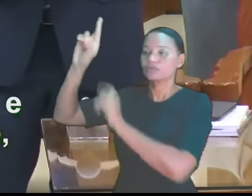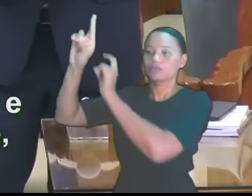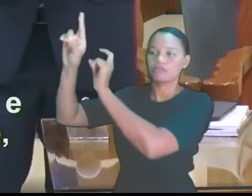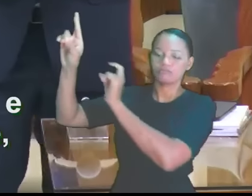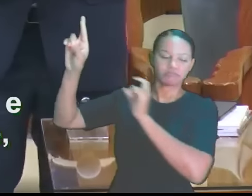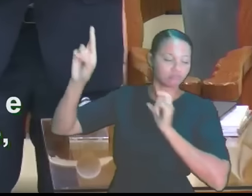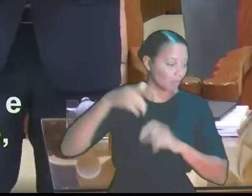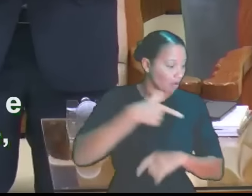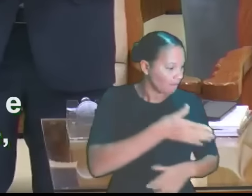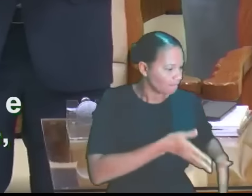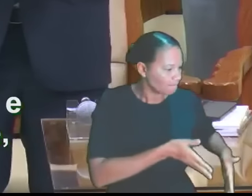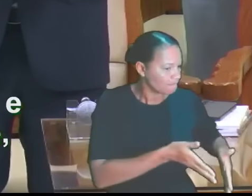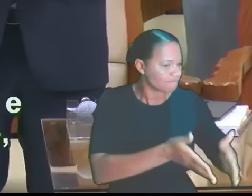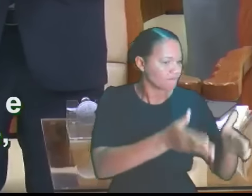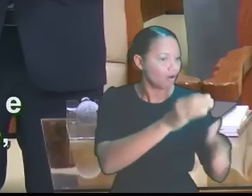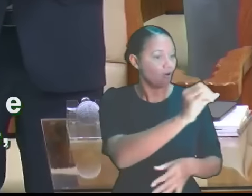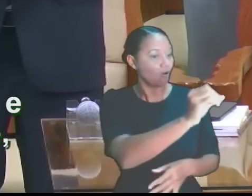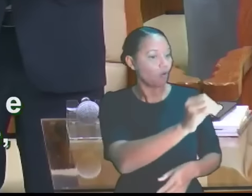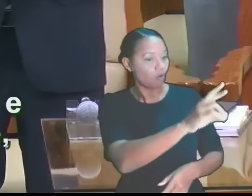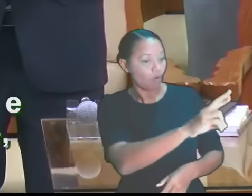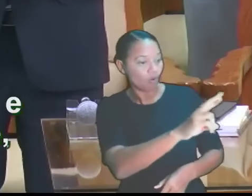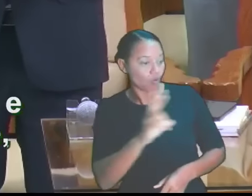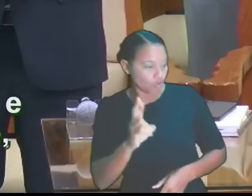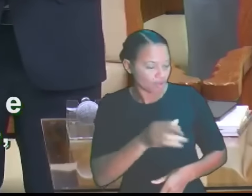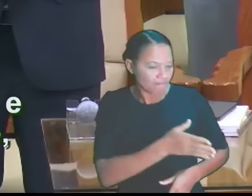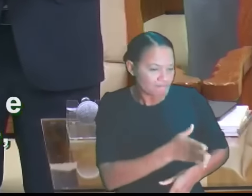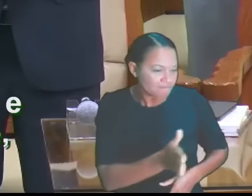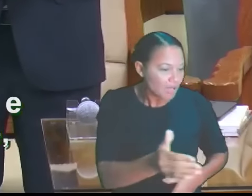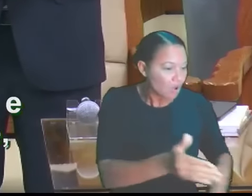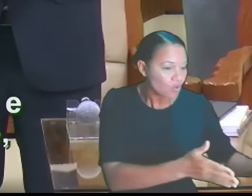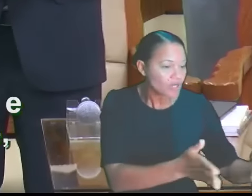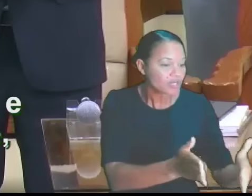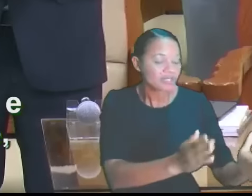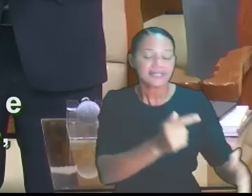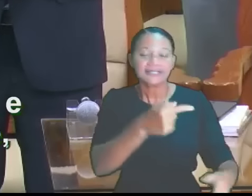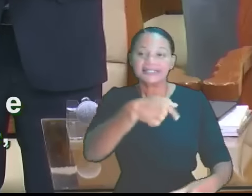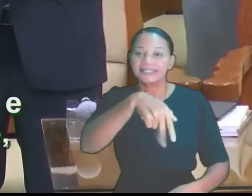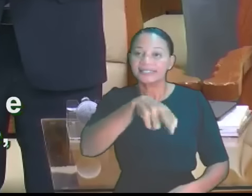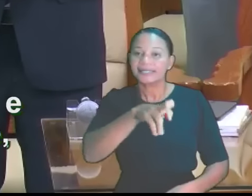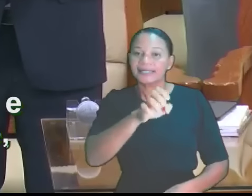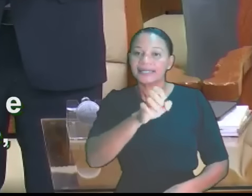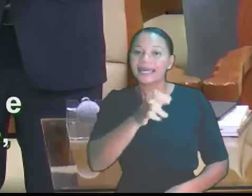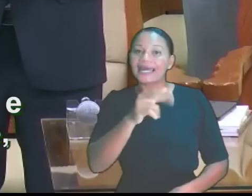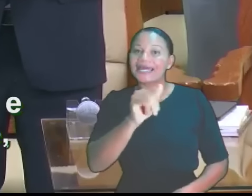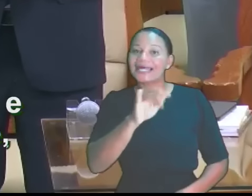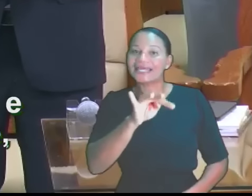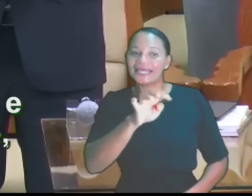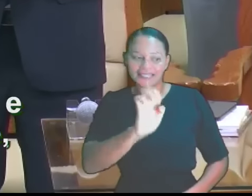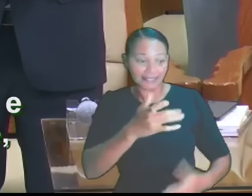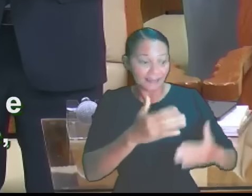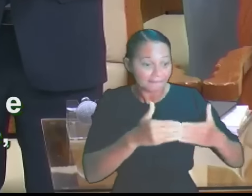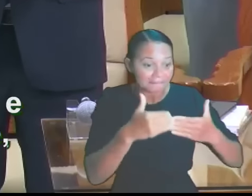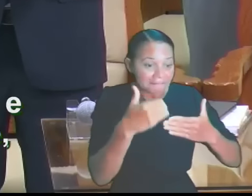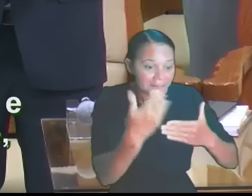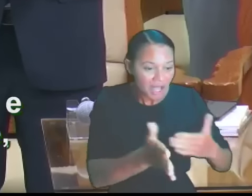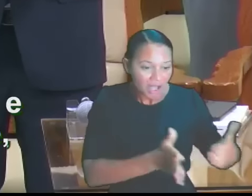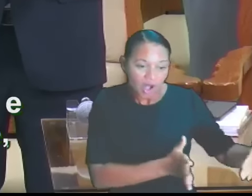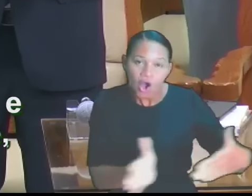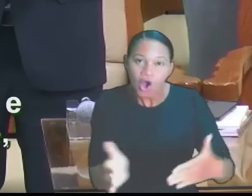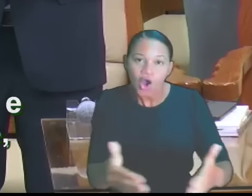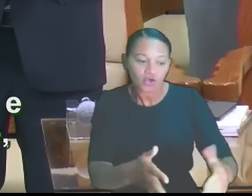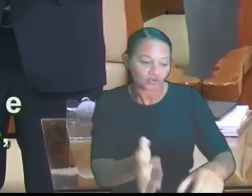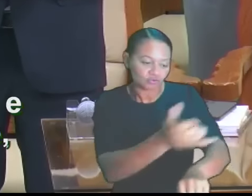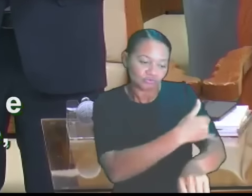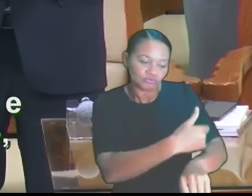para o oriente, esconde-te junto ao ribeiro de Querite, que está diante do Jordão, e há de ser